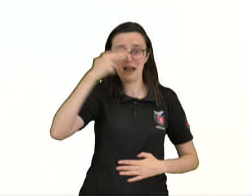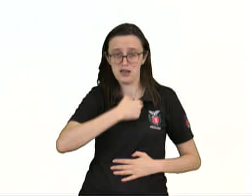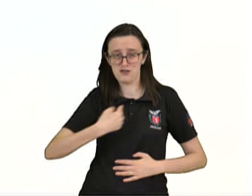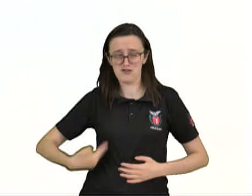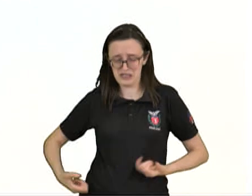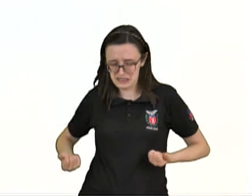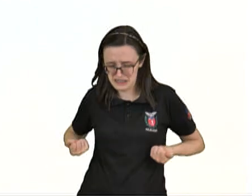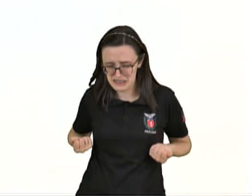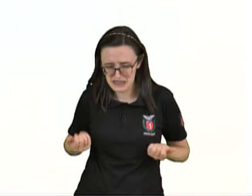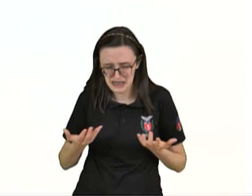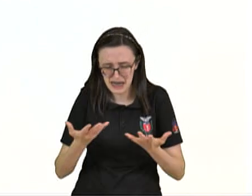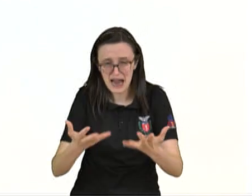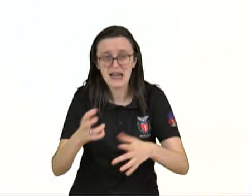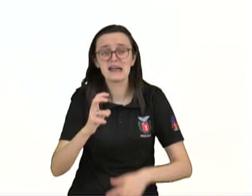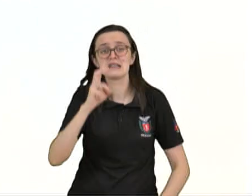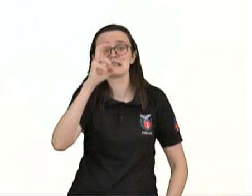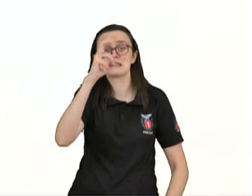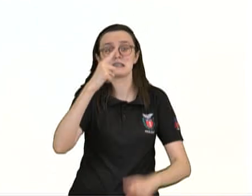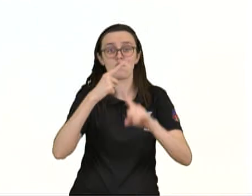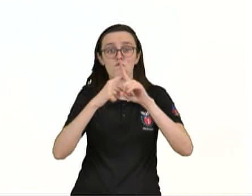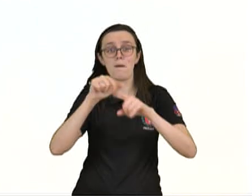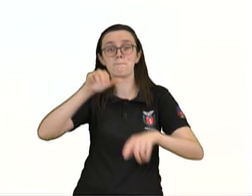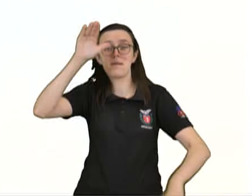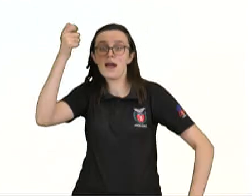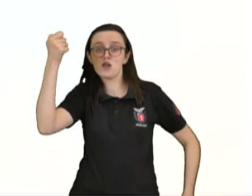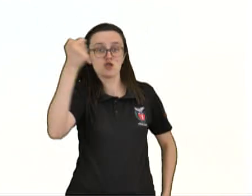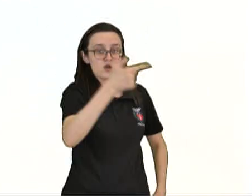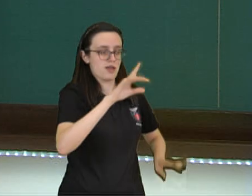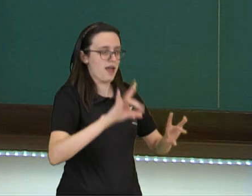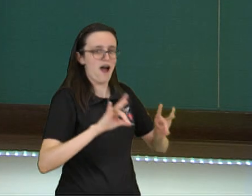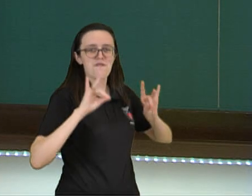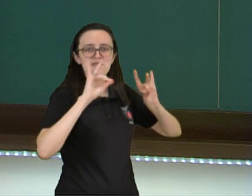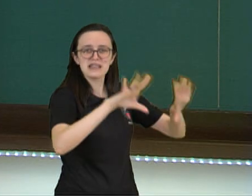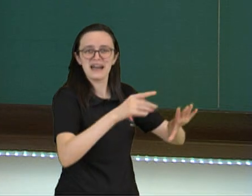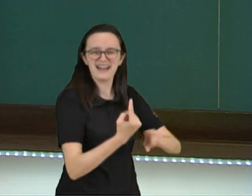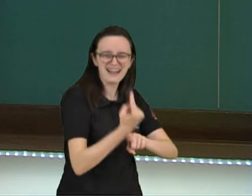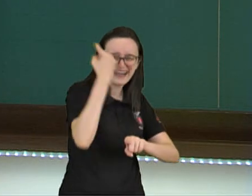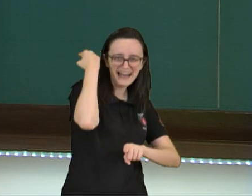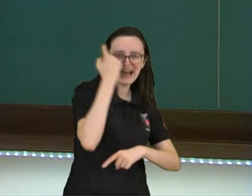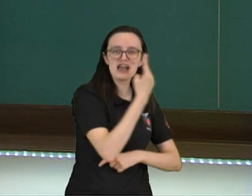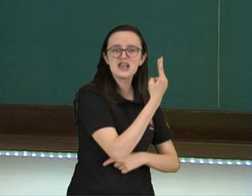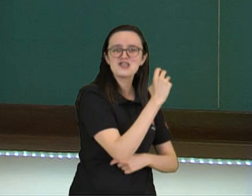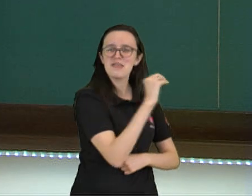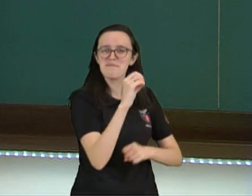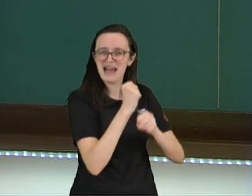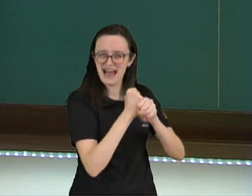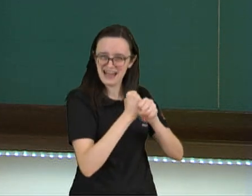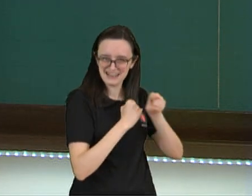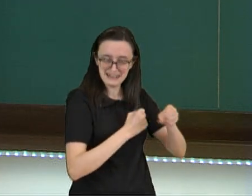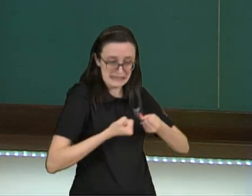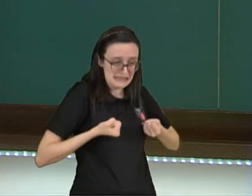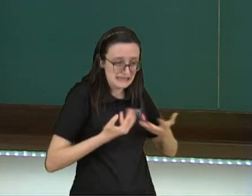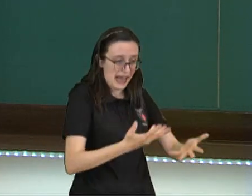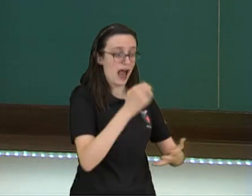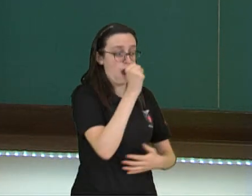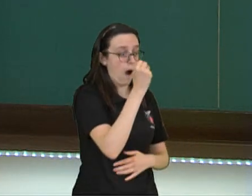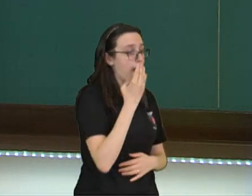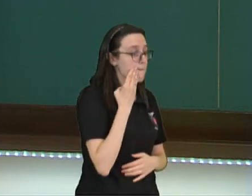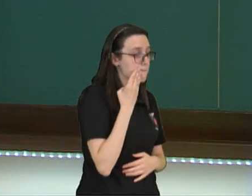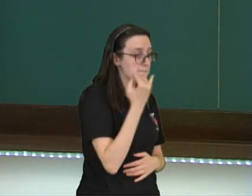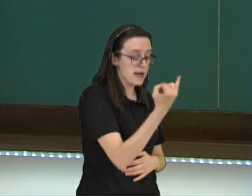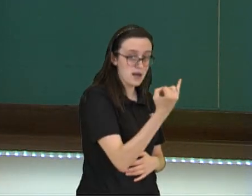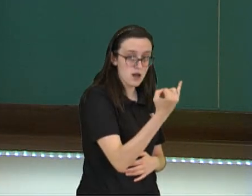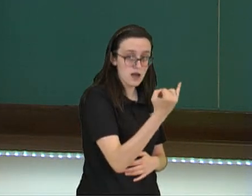infraestrutura 5 vezes mais que o gasto em Sydney em 2000. Em Sydney foi gasto 8